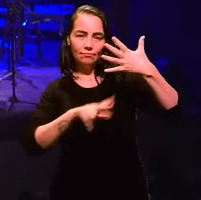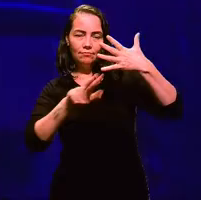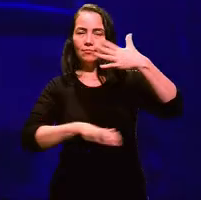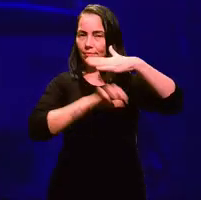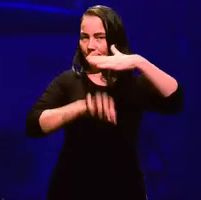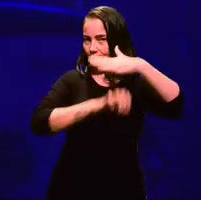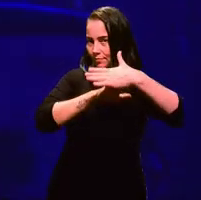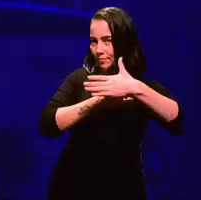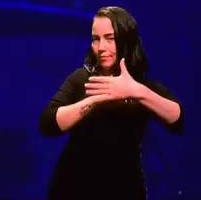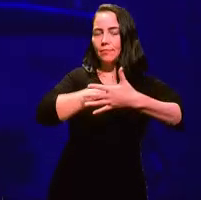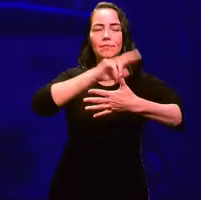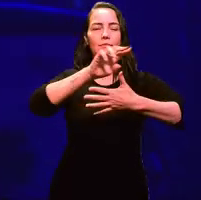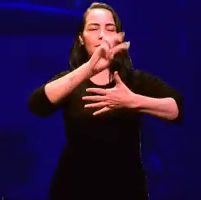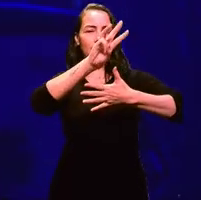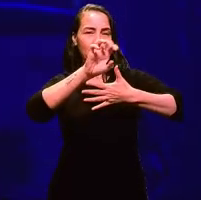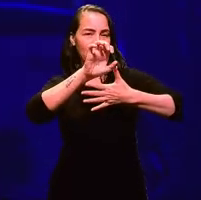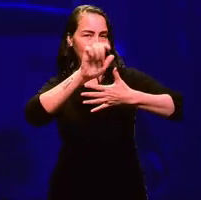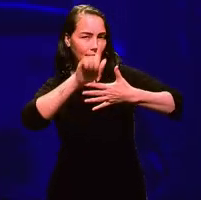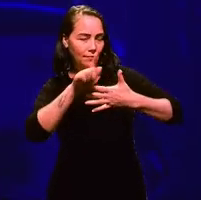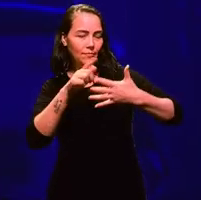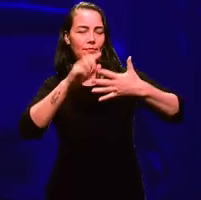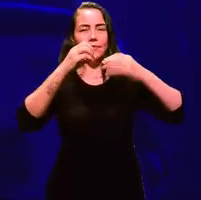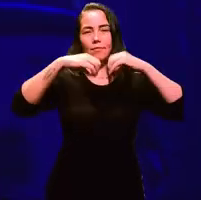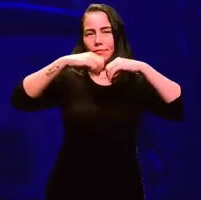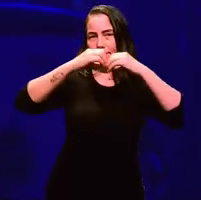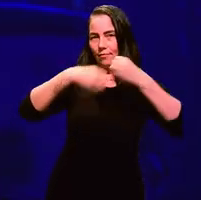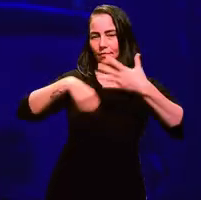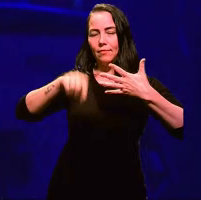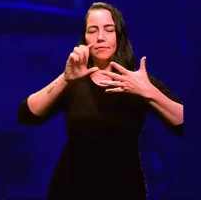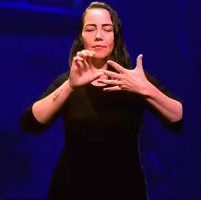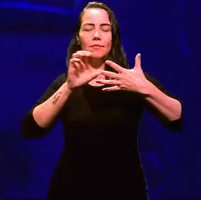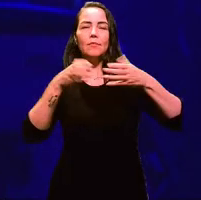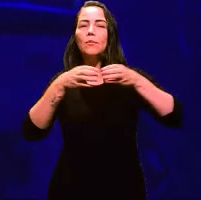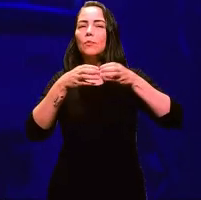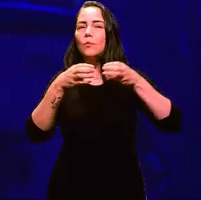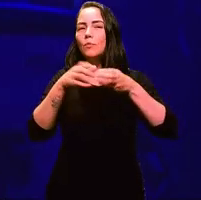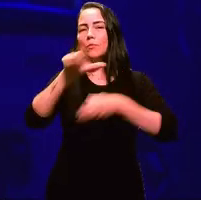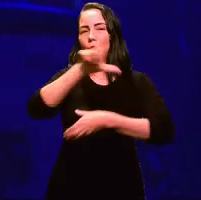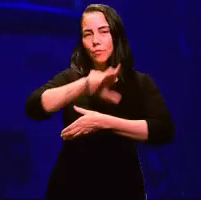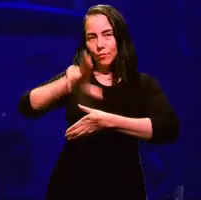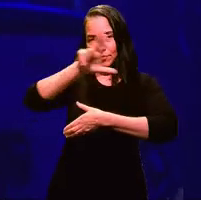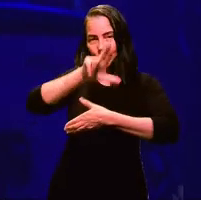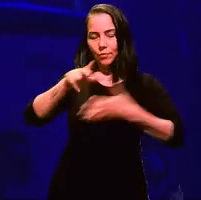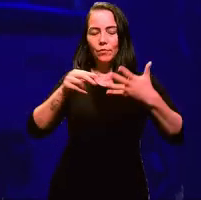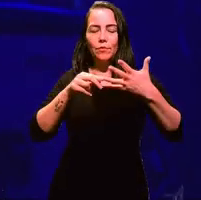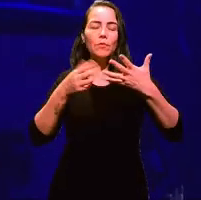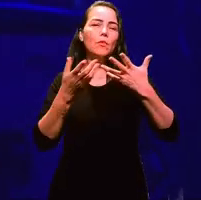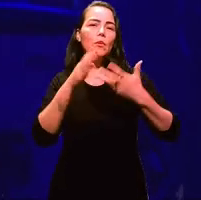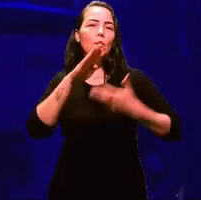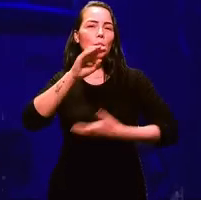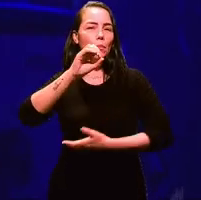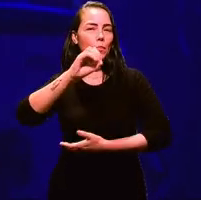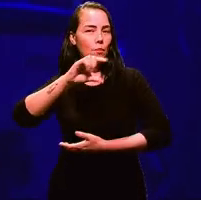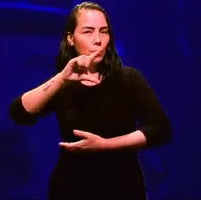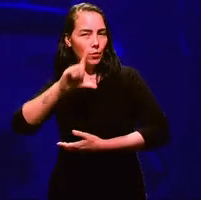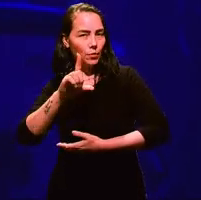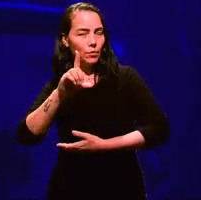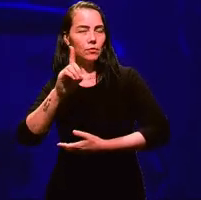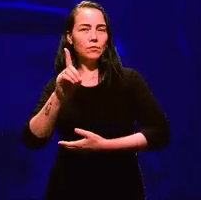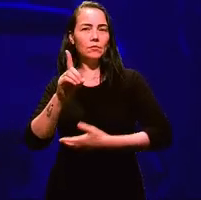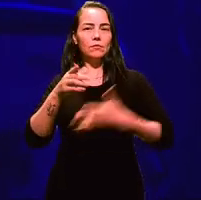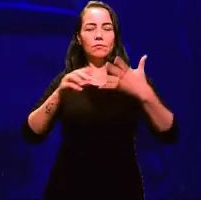Duas Rodas, Grupo Lunelli, Bolt, Oxford, Flexível,